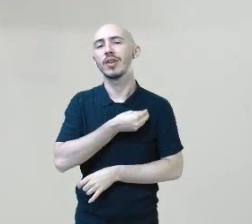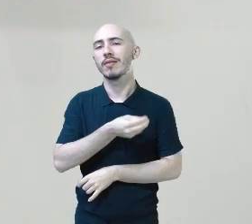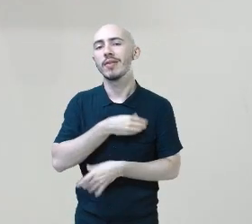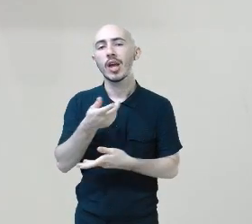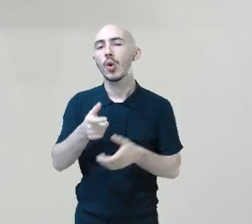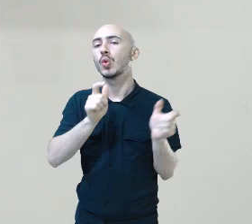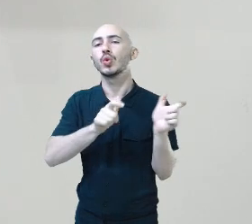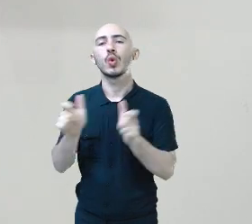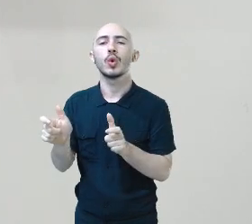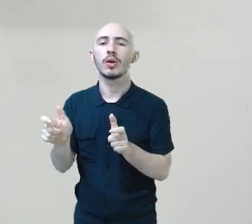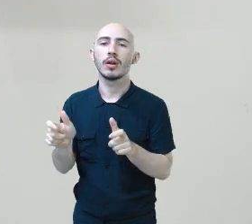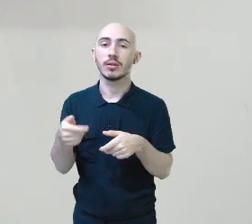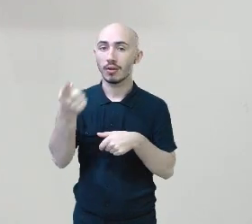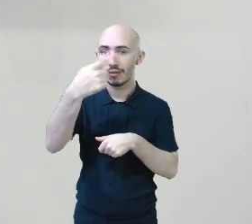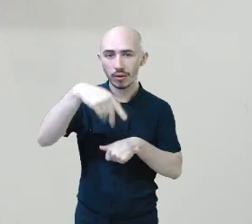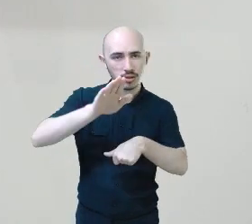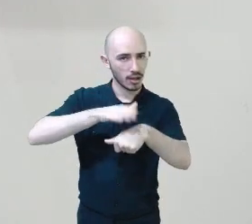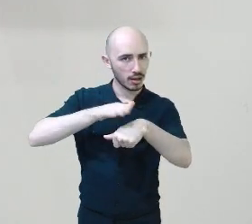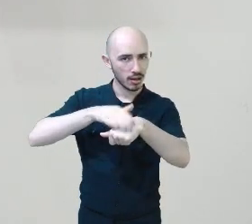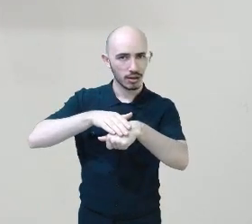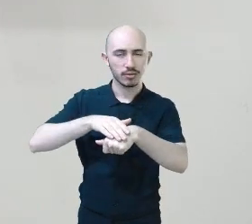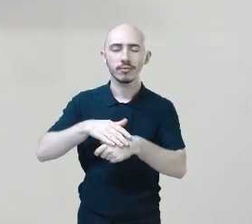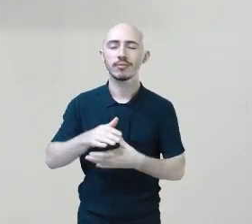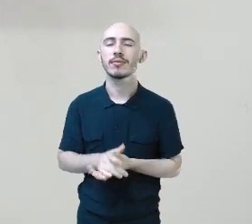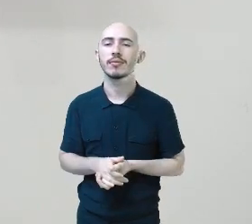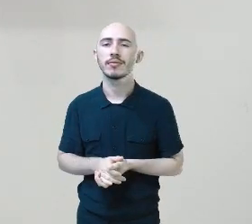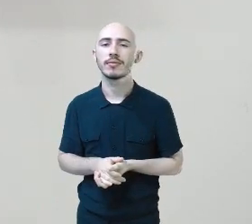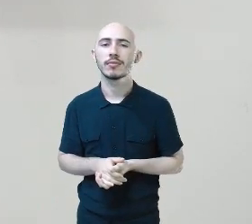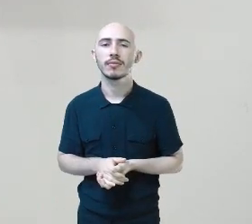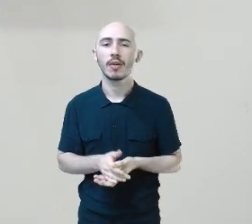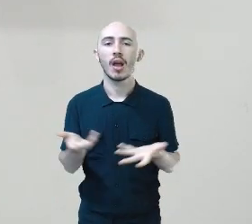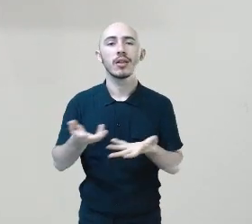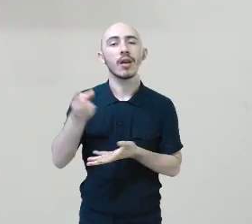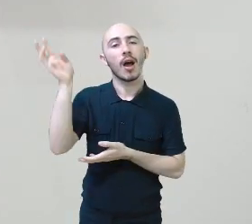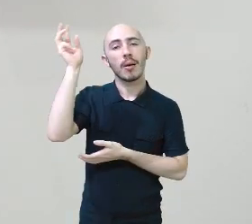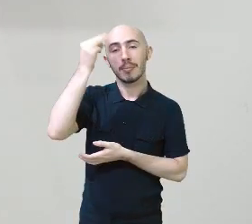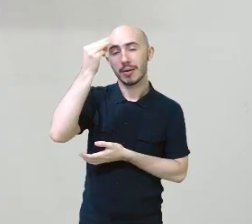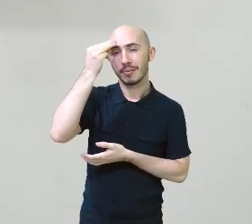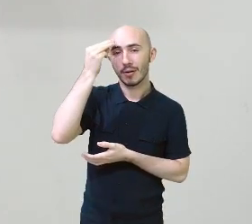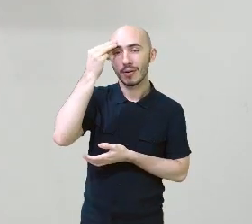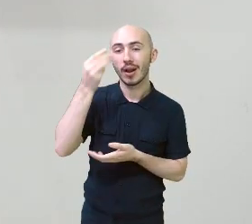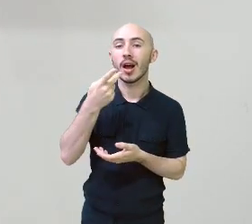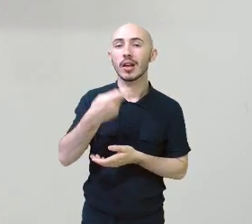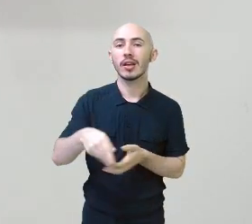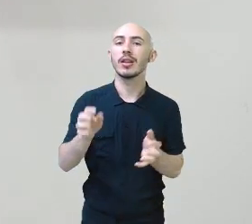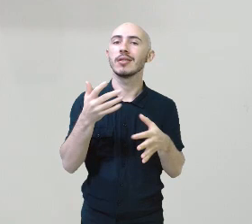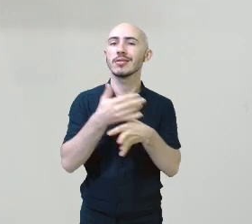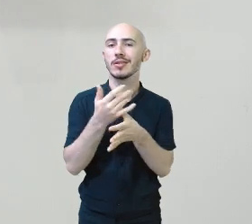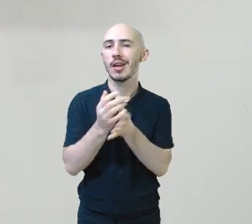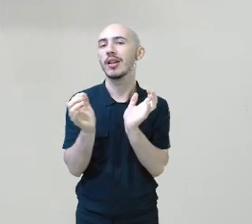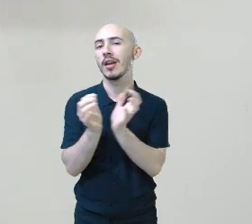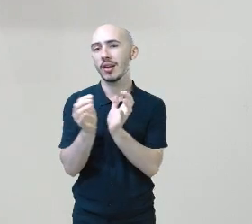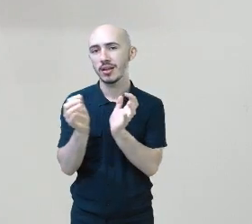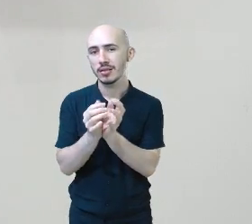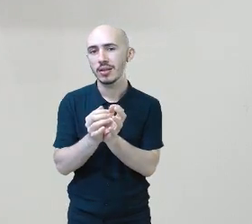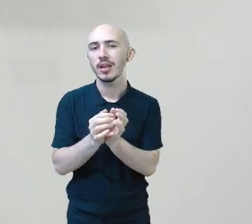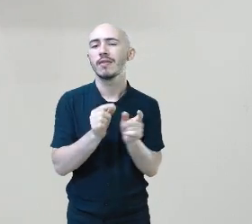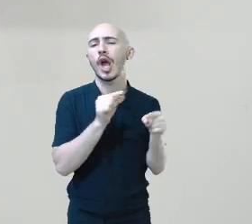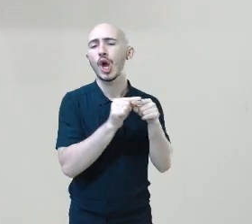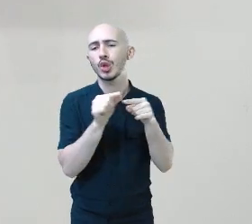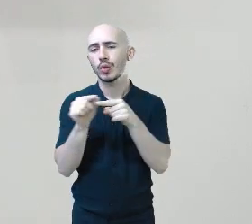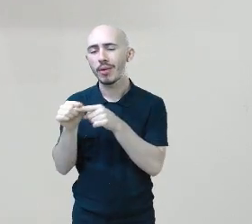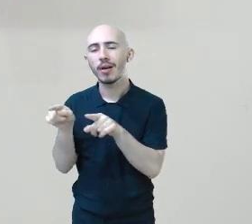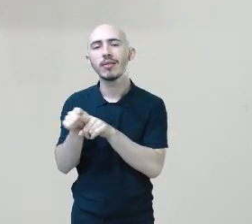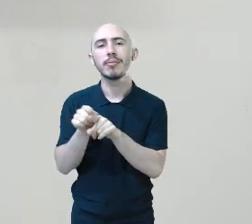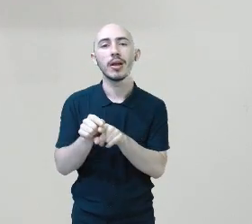algum local. Agora é com você. Eu já falei de várias memórias aqui da cidade do Recife, da nossa cidade, dos bairros,